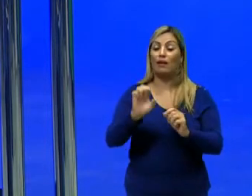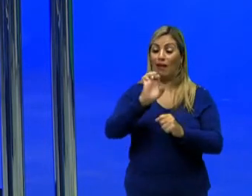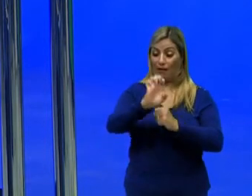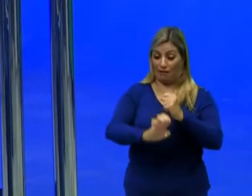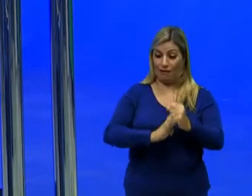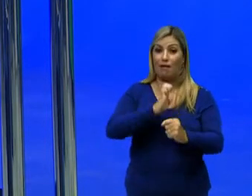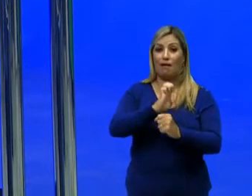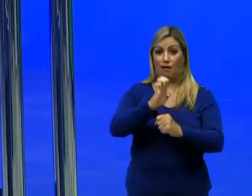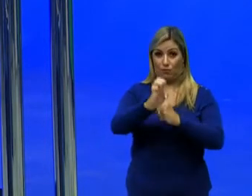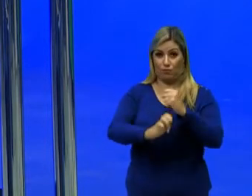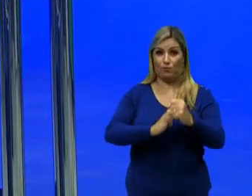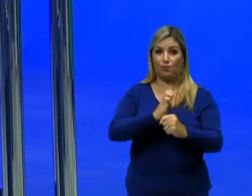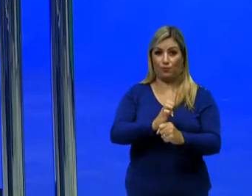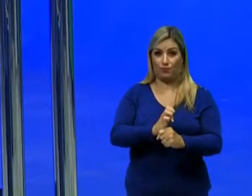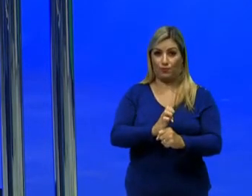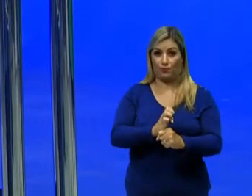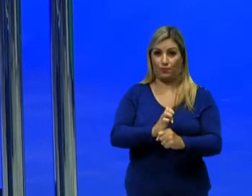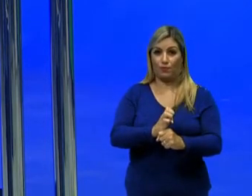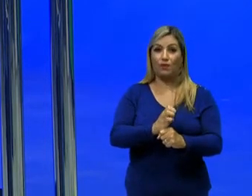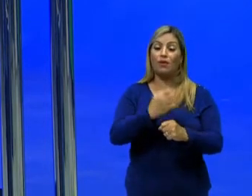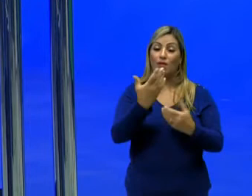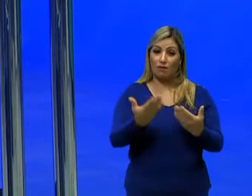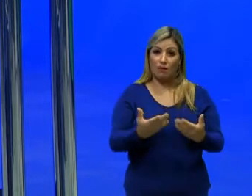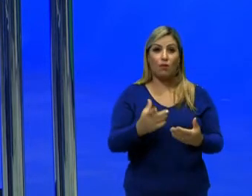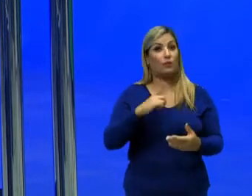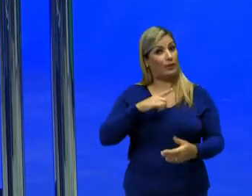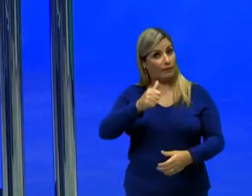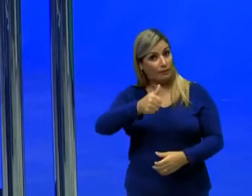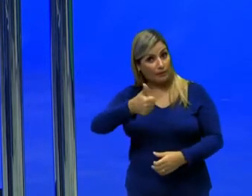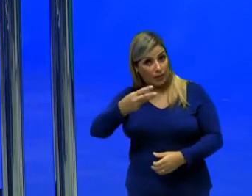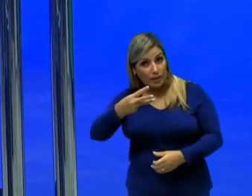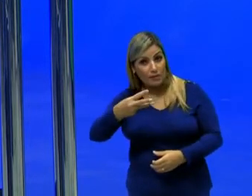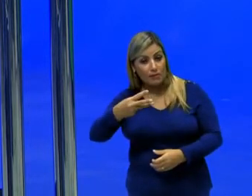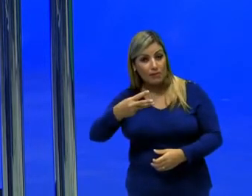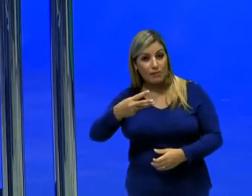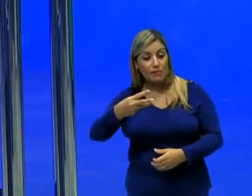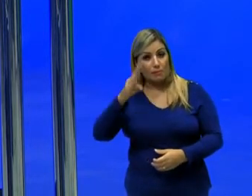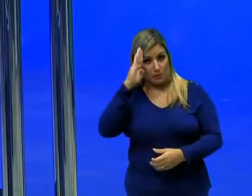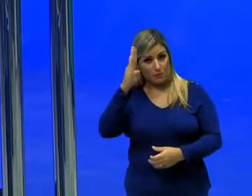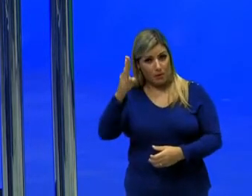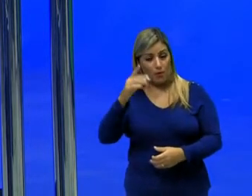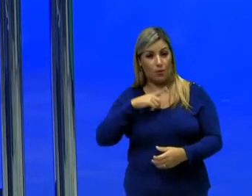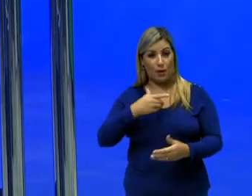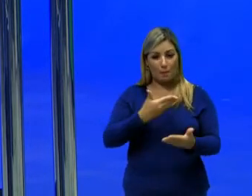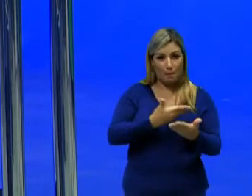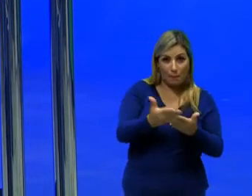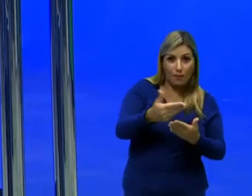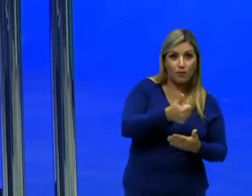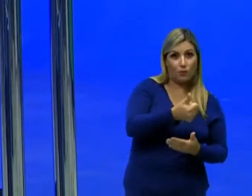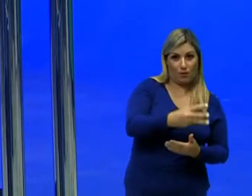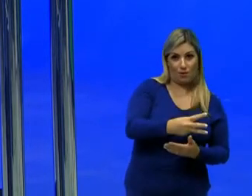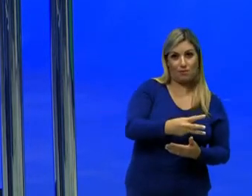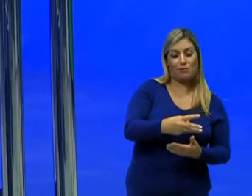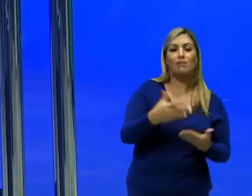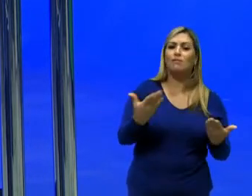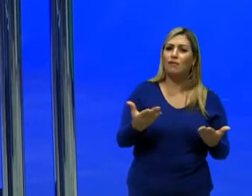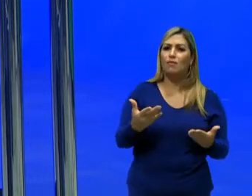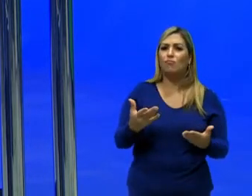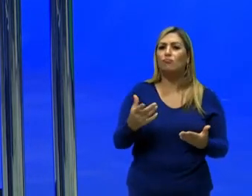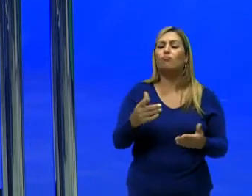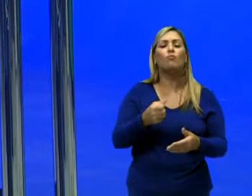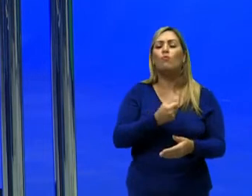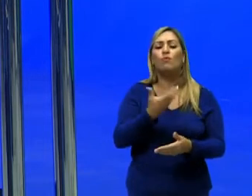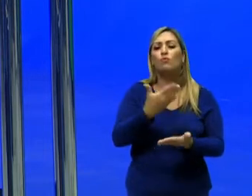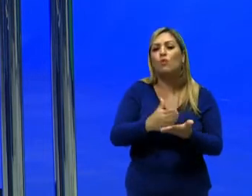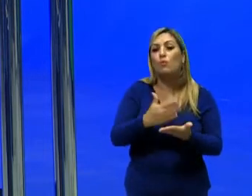elétrons então no estado fundamental ele tem 13 aqui nesse cátion ele perdeu três então ficou com